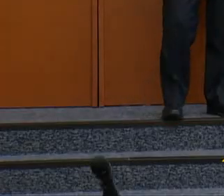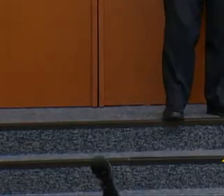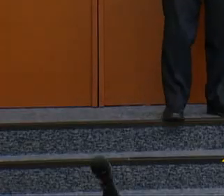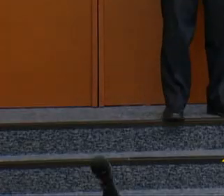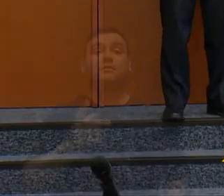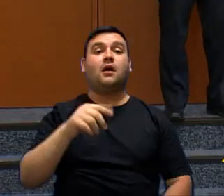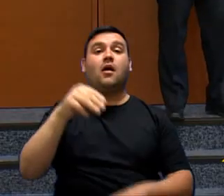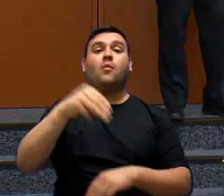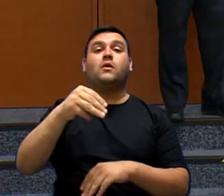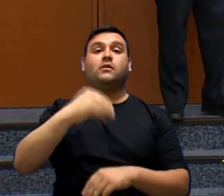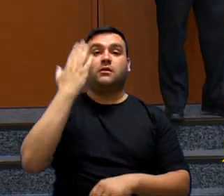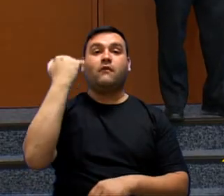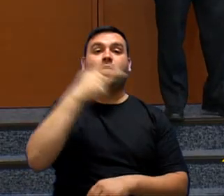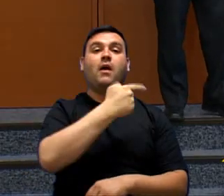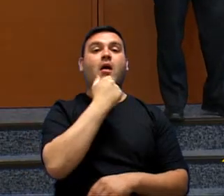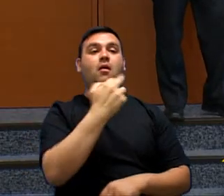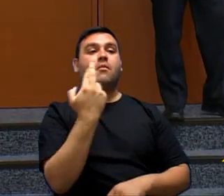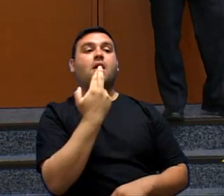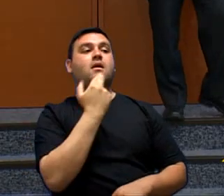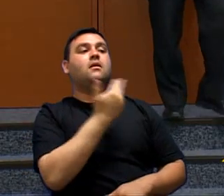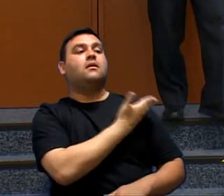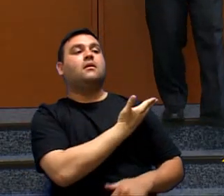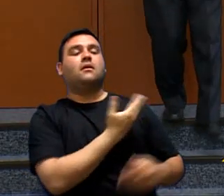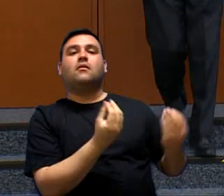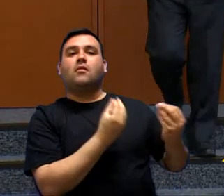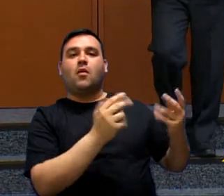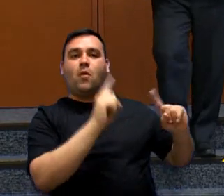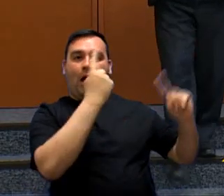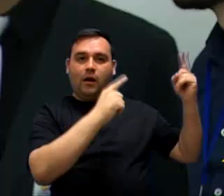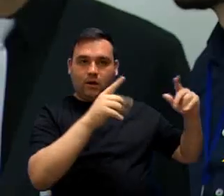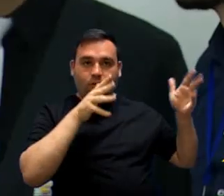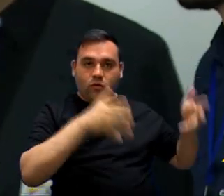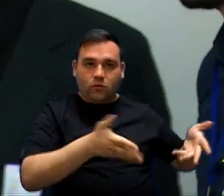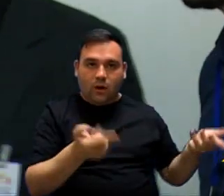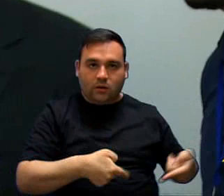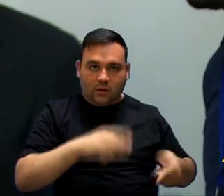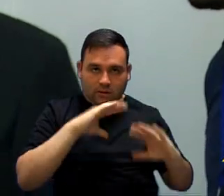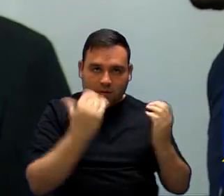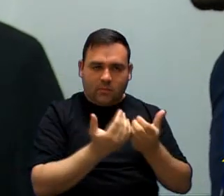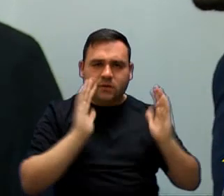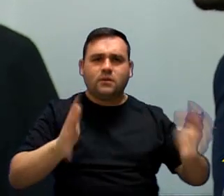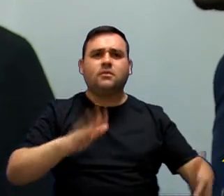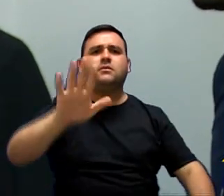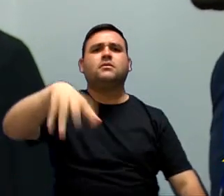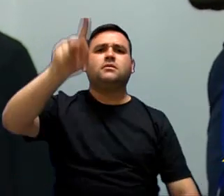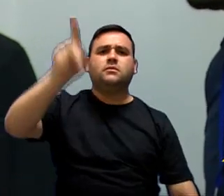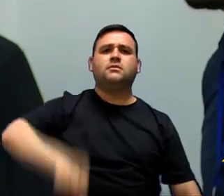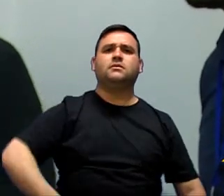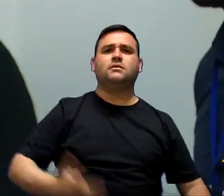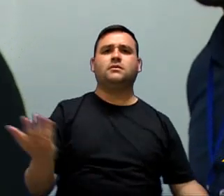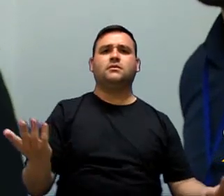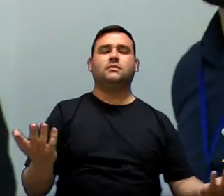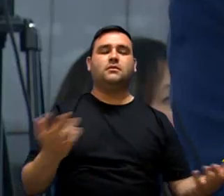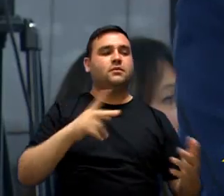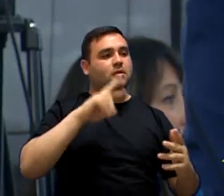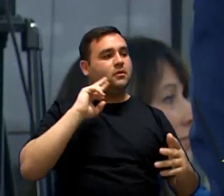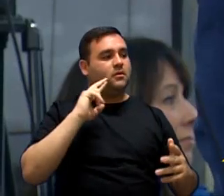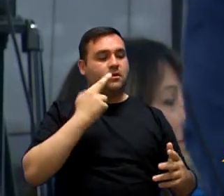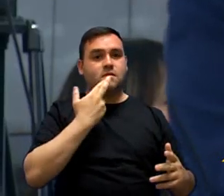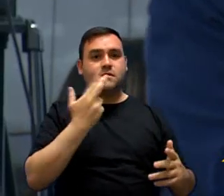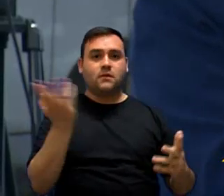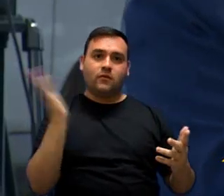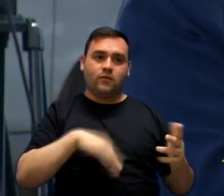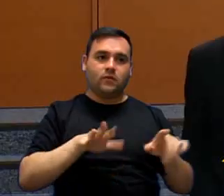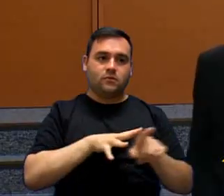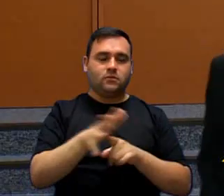E os minutos de fama aqui do vereador Manga? Deixa, o carnaval já chegou? Presidente! Ô, vereador Manga, o senhor pode se dirigir ao plenário?